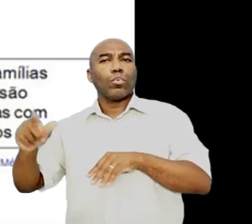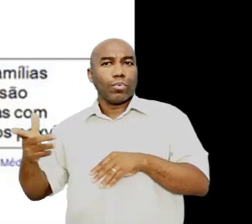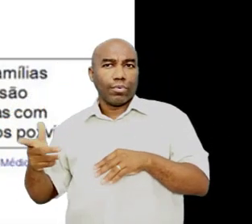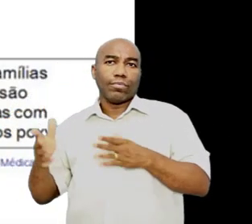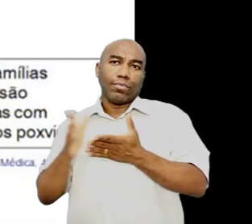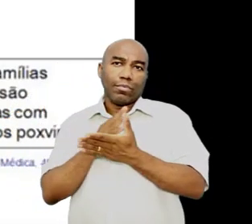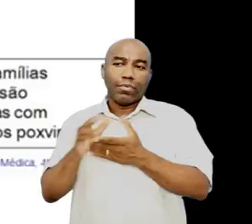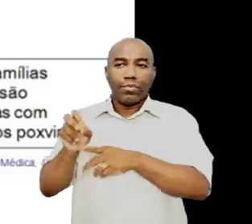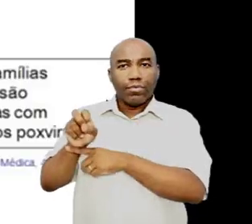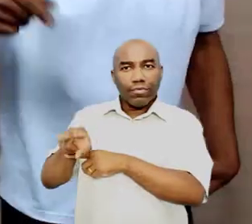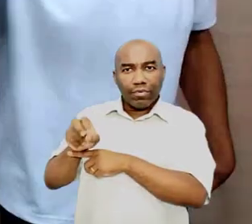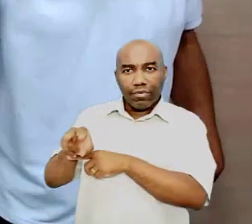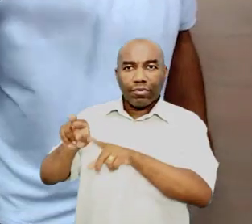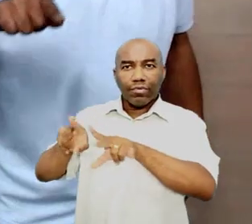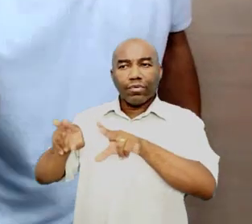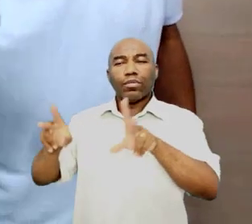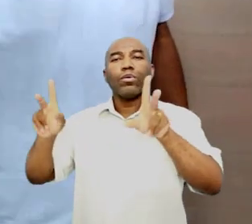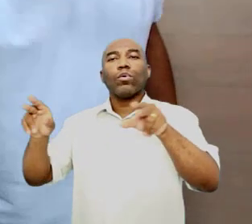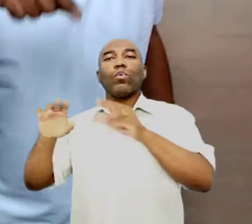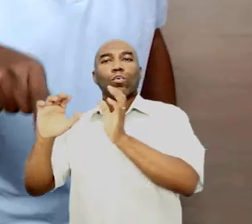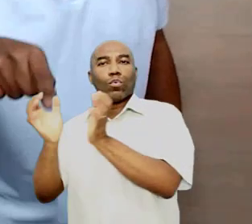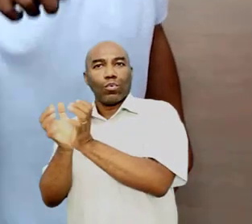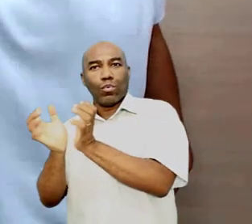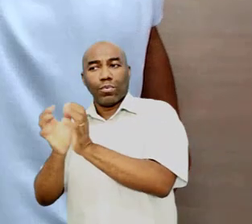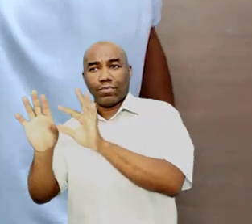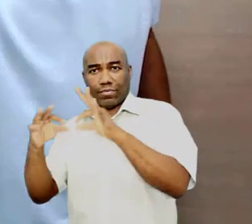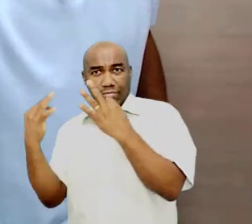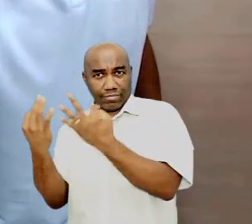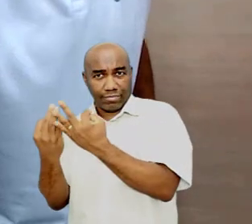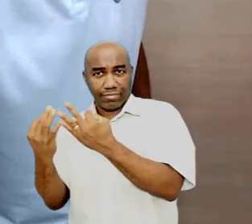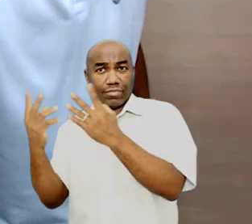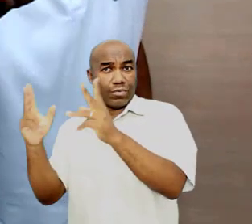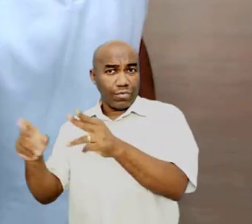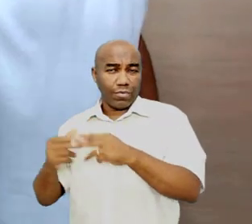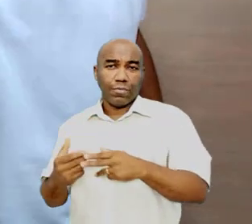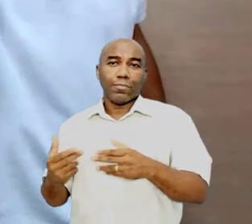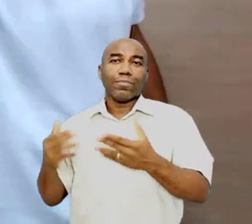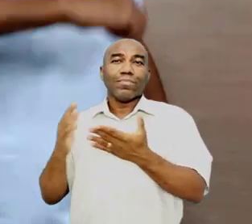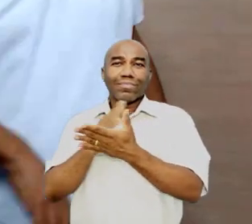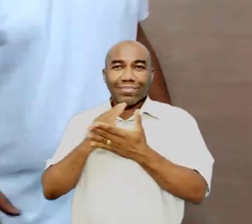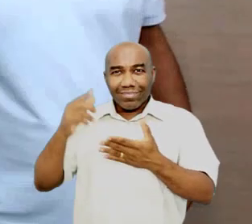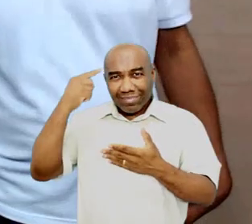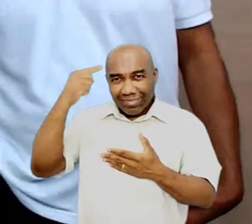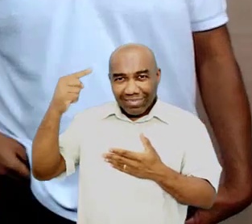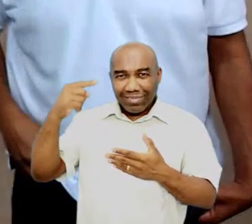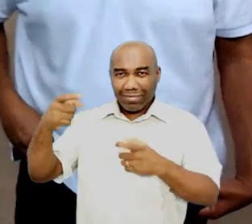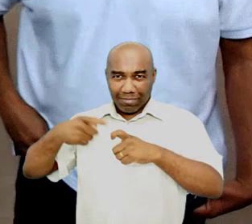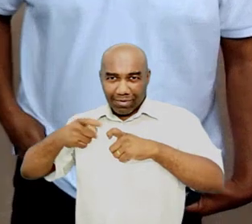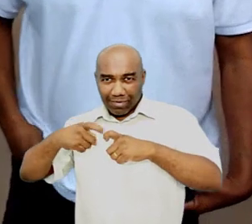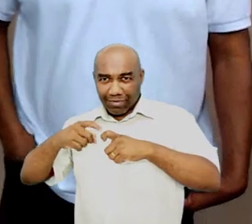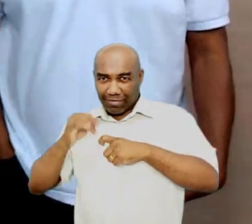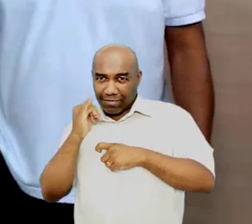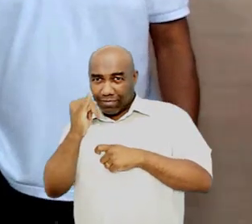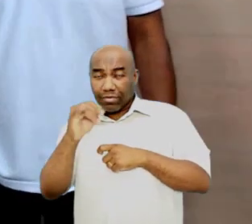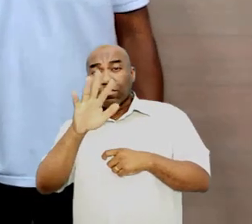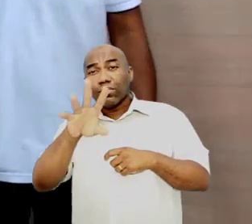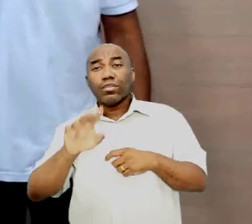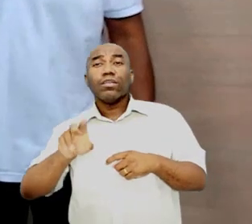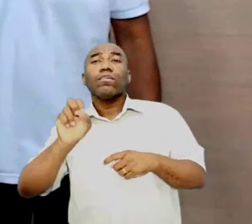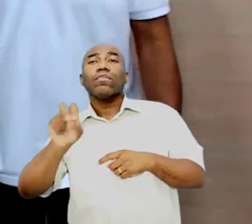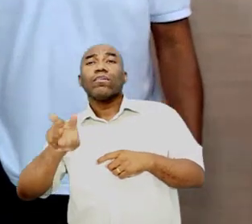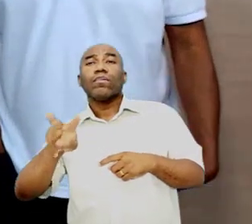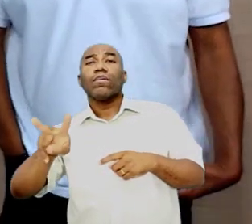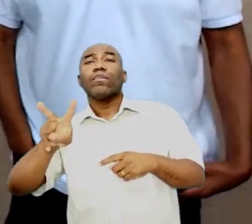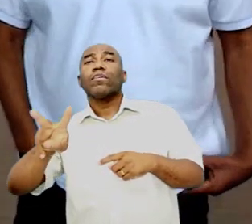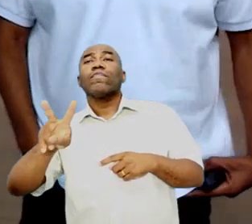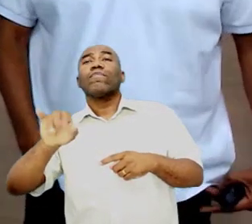uma família. Por isso que o médico fala, você está com uma virose. Certo?